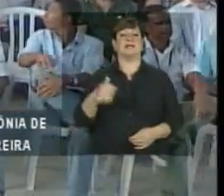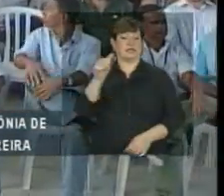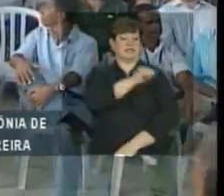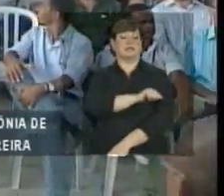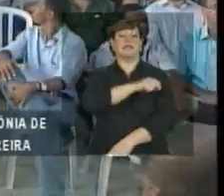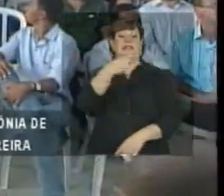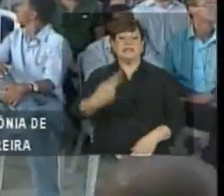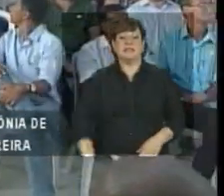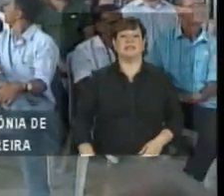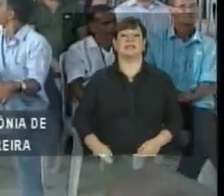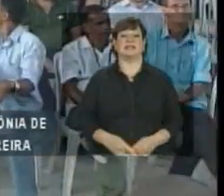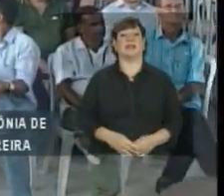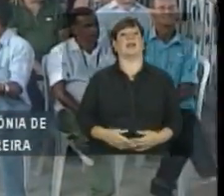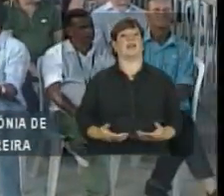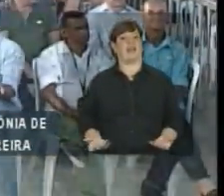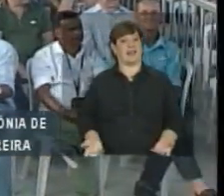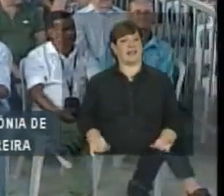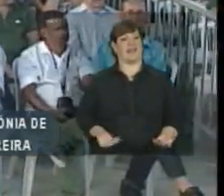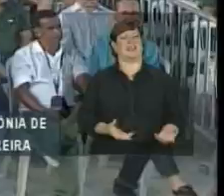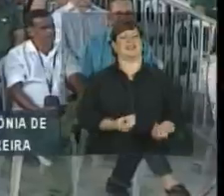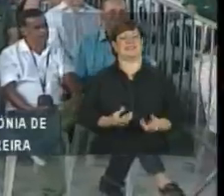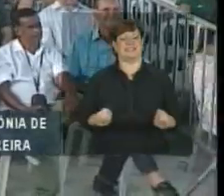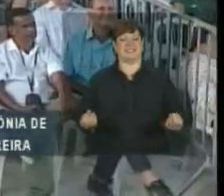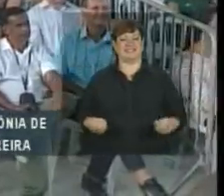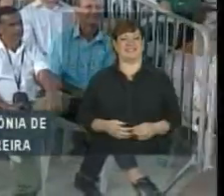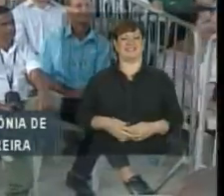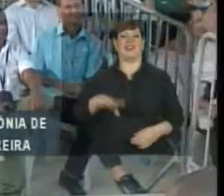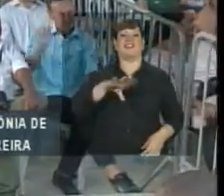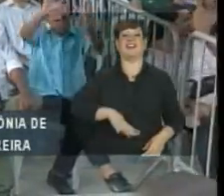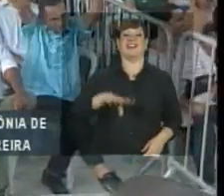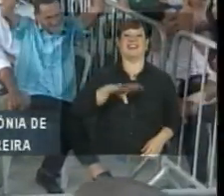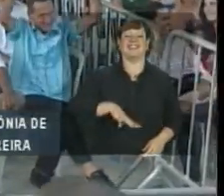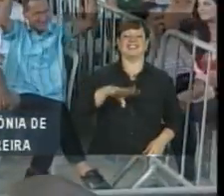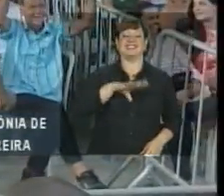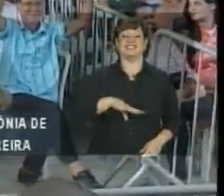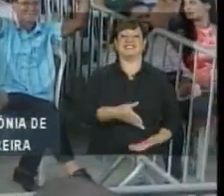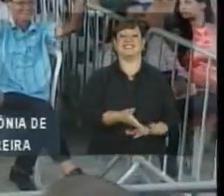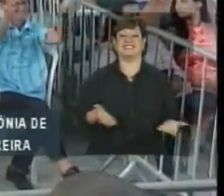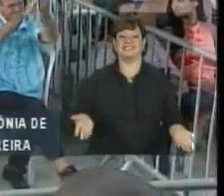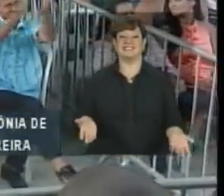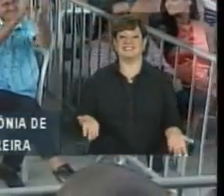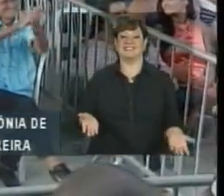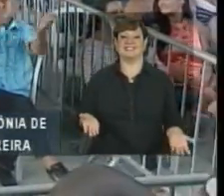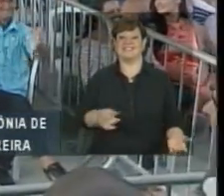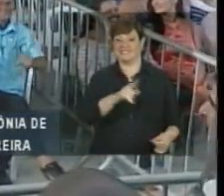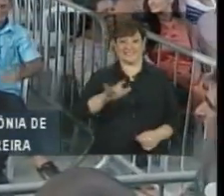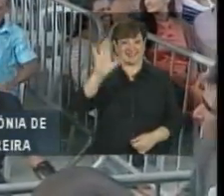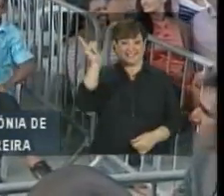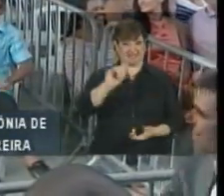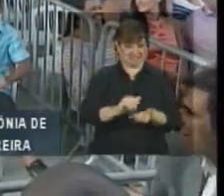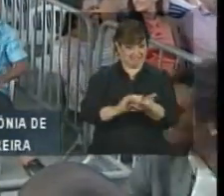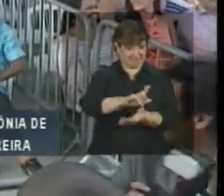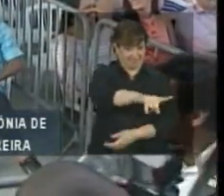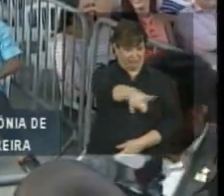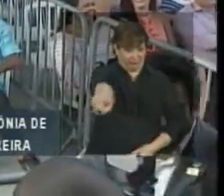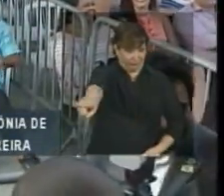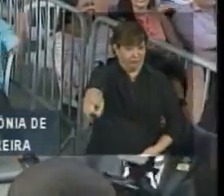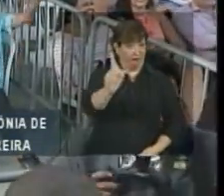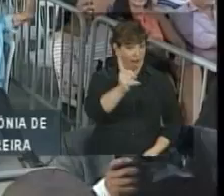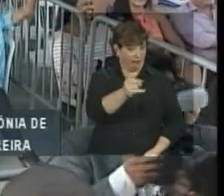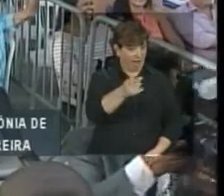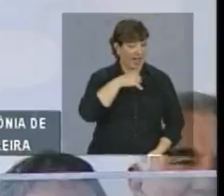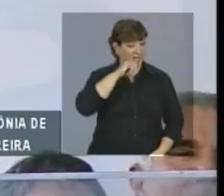Carioca? Ah, moleque. Vascaíno? Quem não levantar a mão vai perder o emprego, só estou avisando isso. Hein?